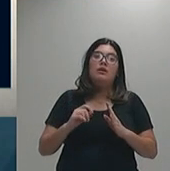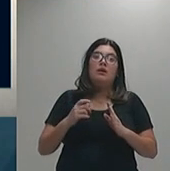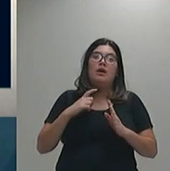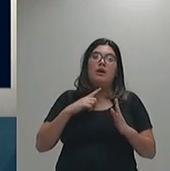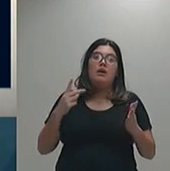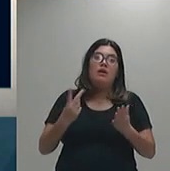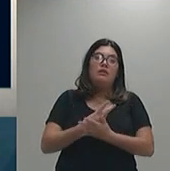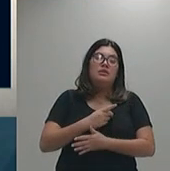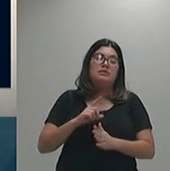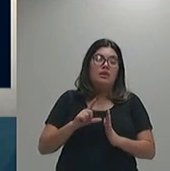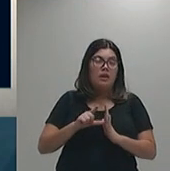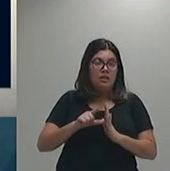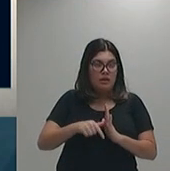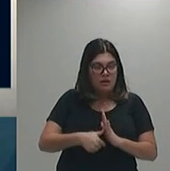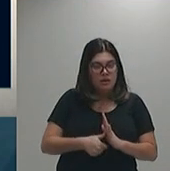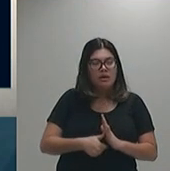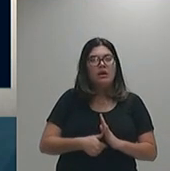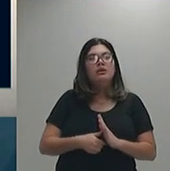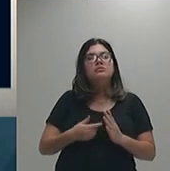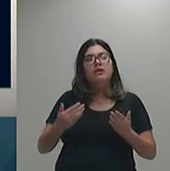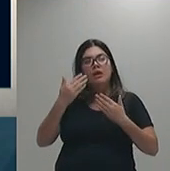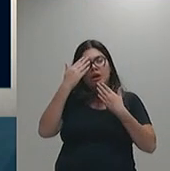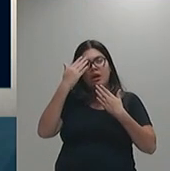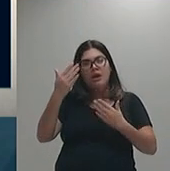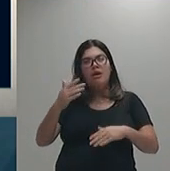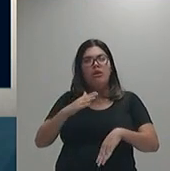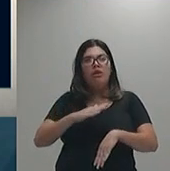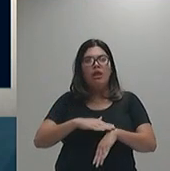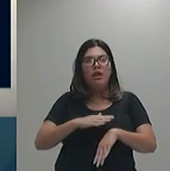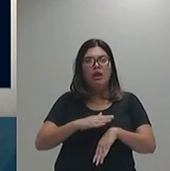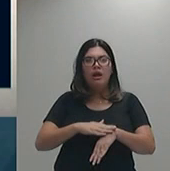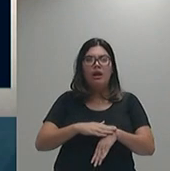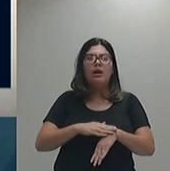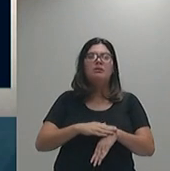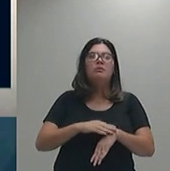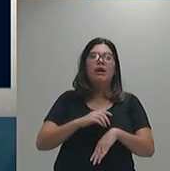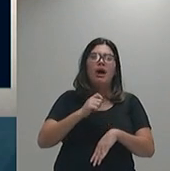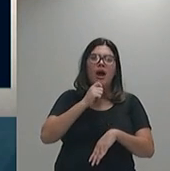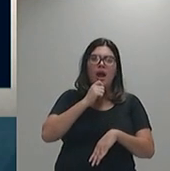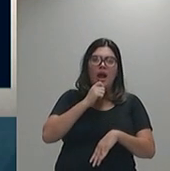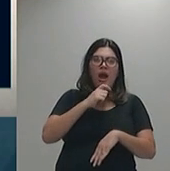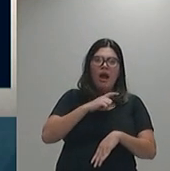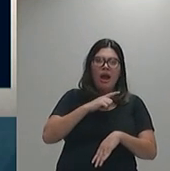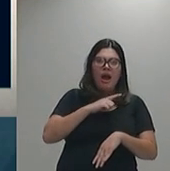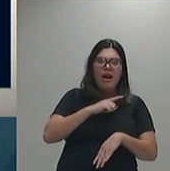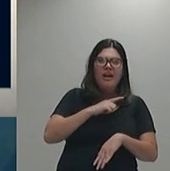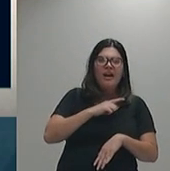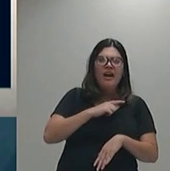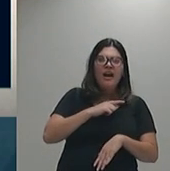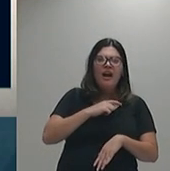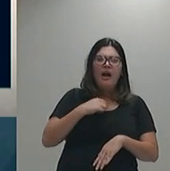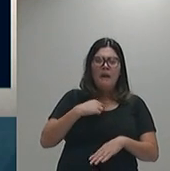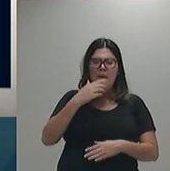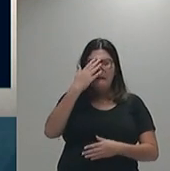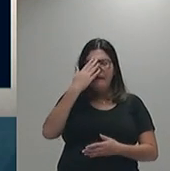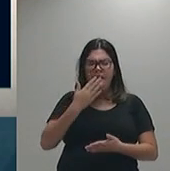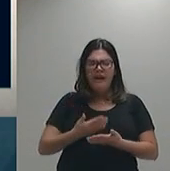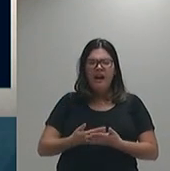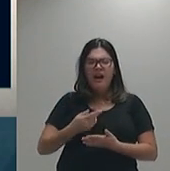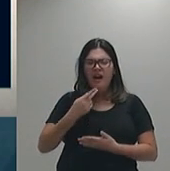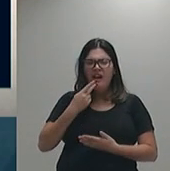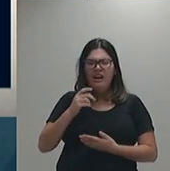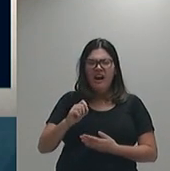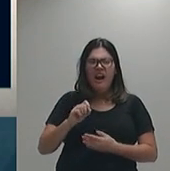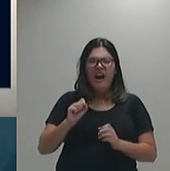Muito obrigado o tempo que me sobrar eu gostaria se possível se eu falei menos dez minutos acredito que sim seja